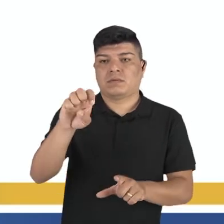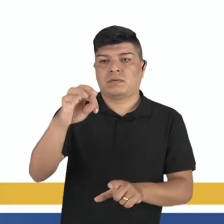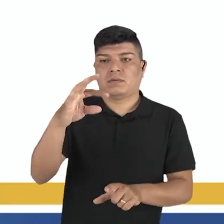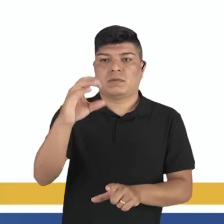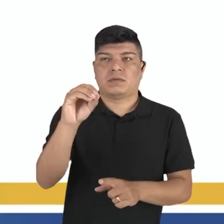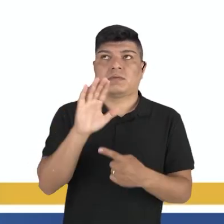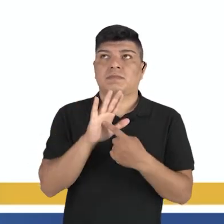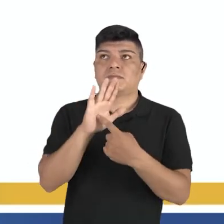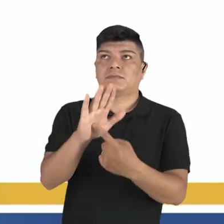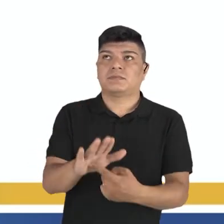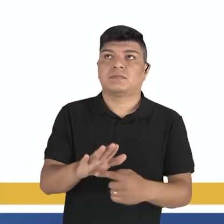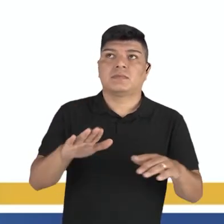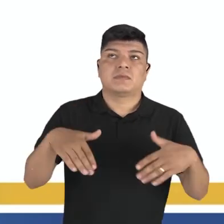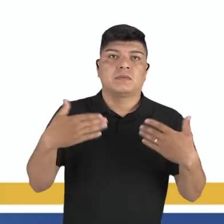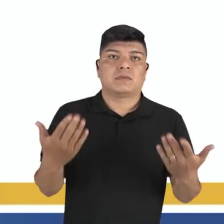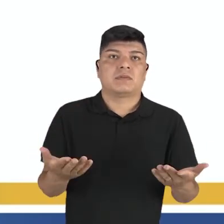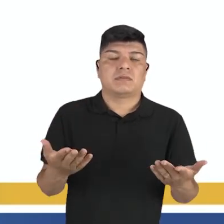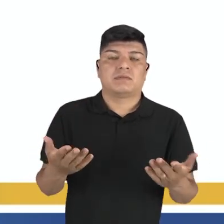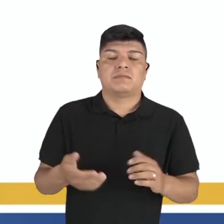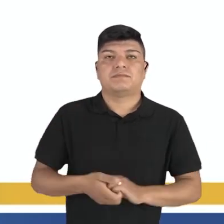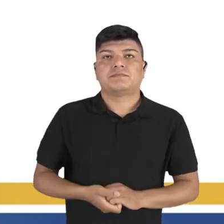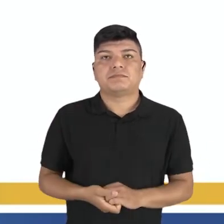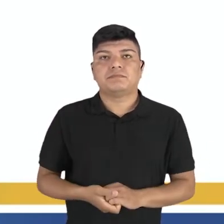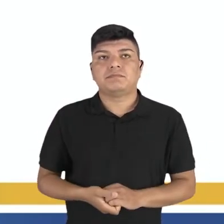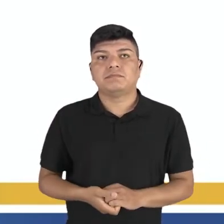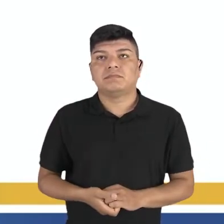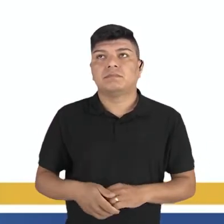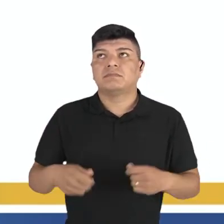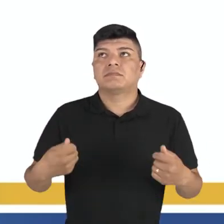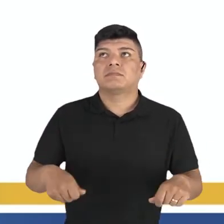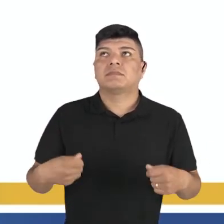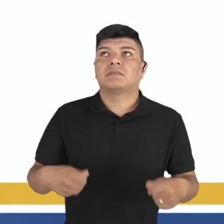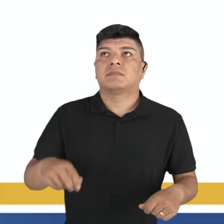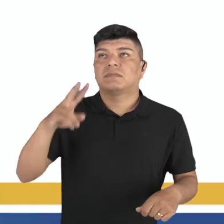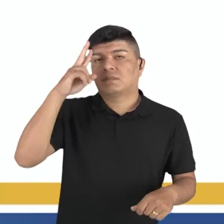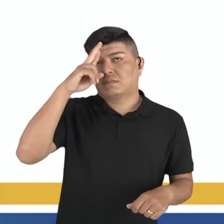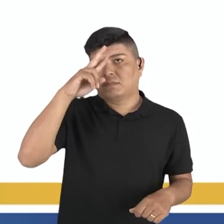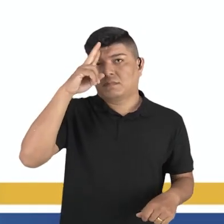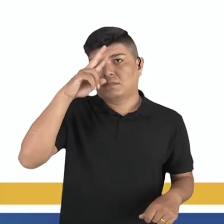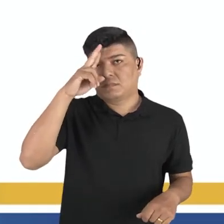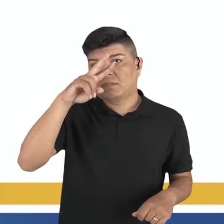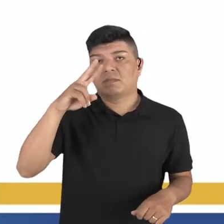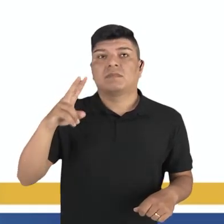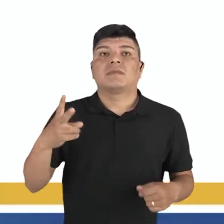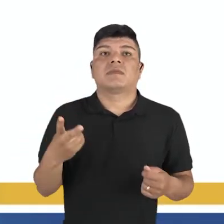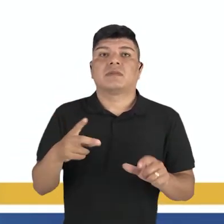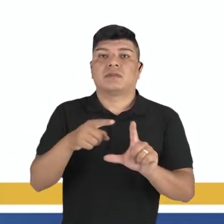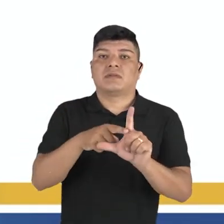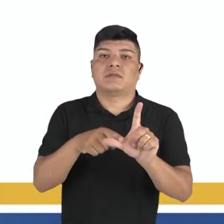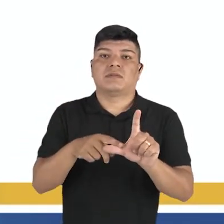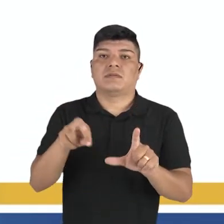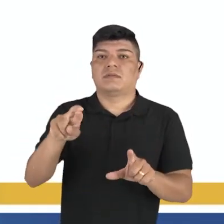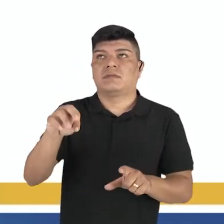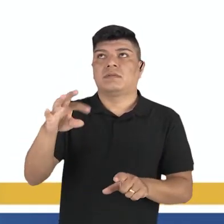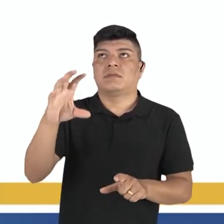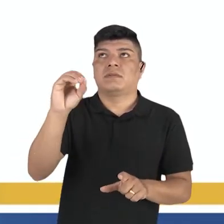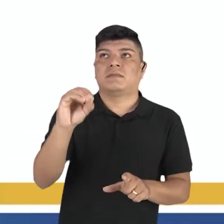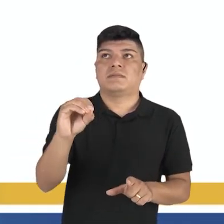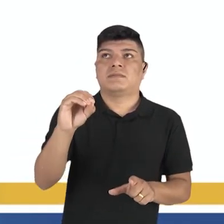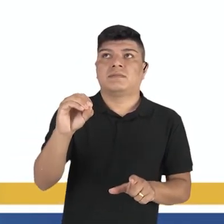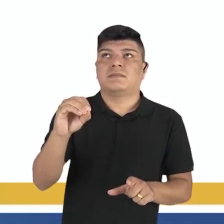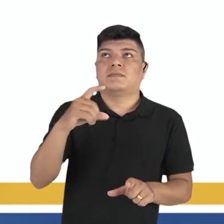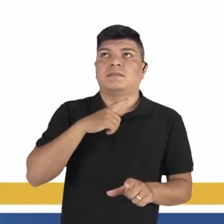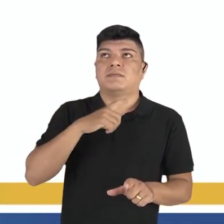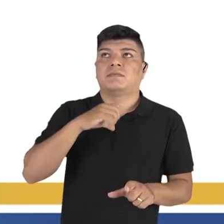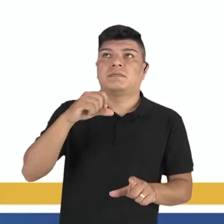estão representadas em quais vértices? Então a gente precisa lembrar, meus ângulos retos são aqueles que têm uma medida de